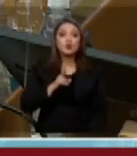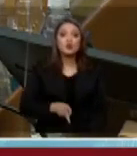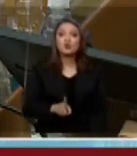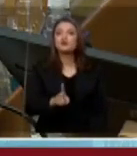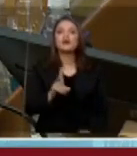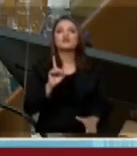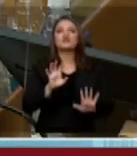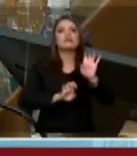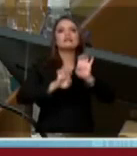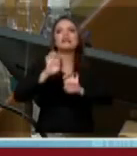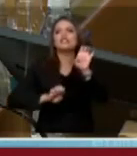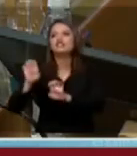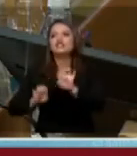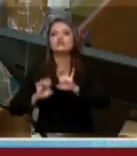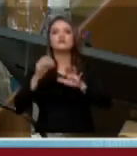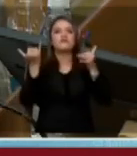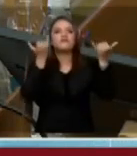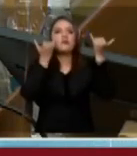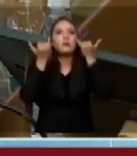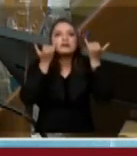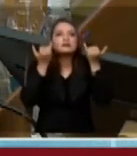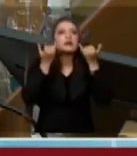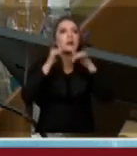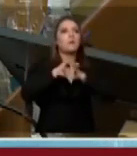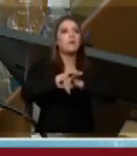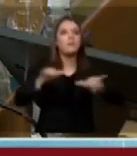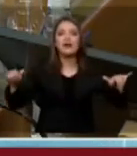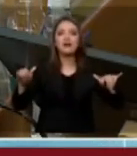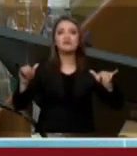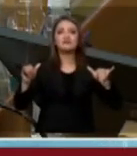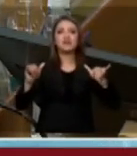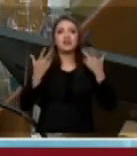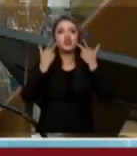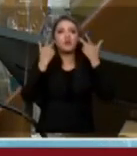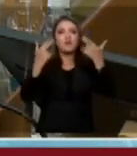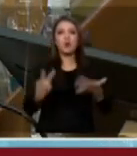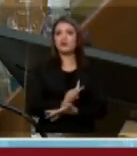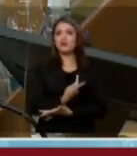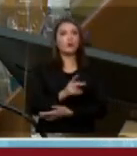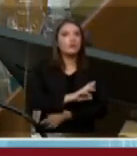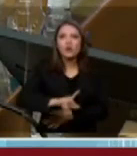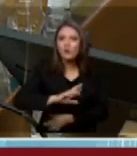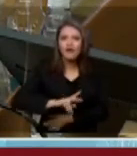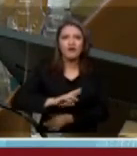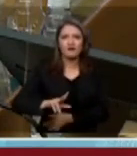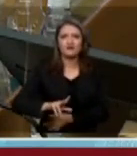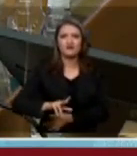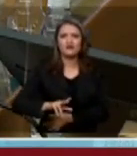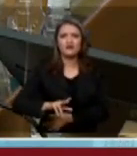ministra Carmen Lúcia no TSE repercutiu rapidamente, Thiago, porque diante de várias decisões